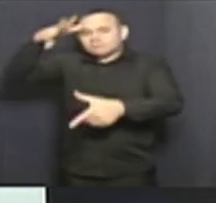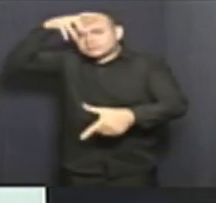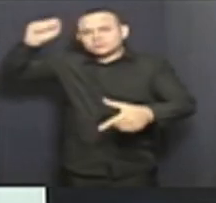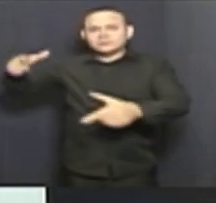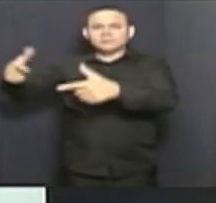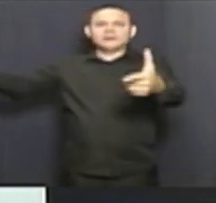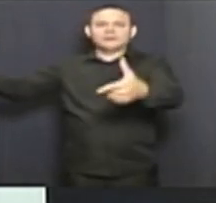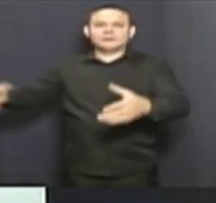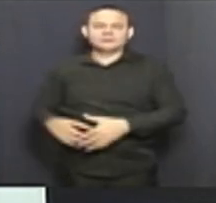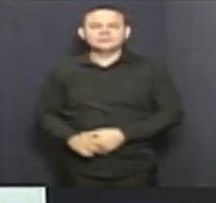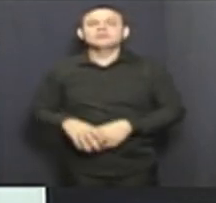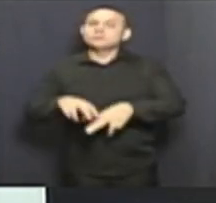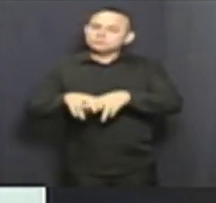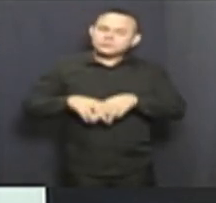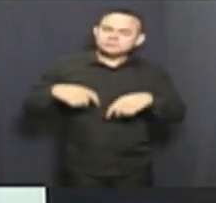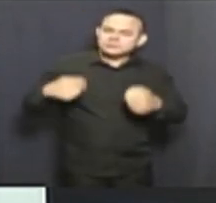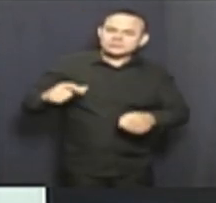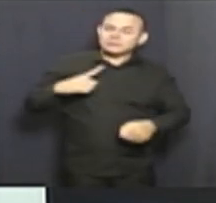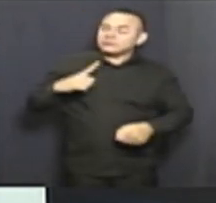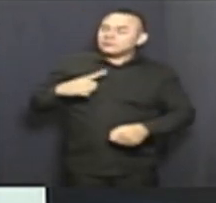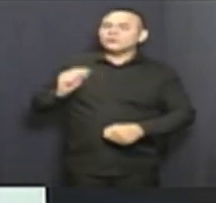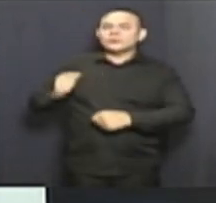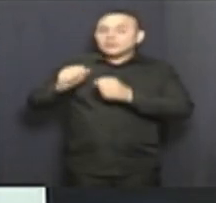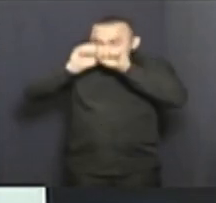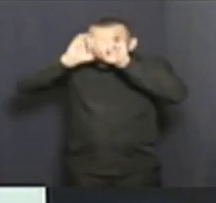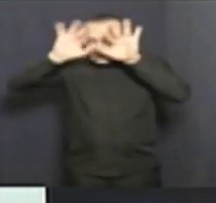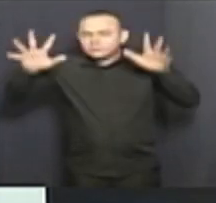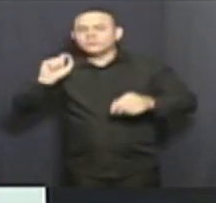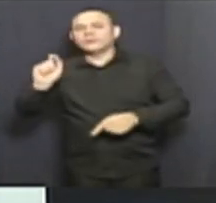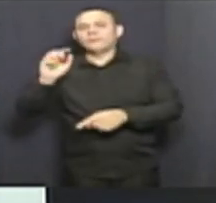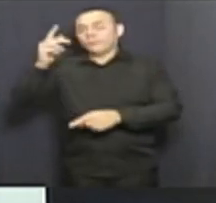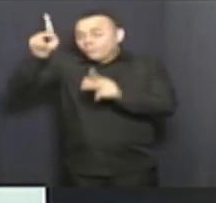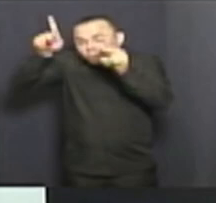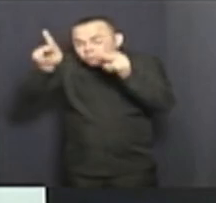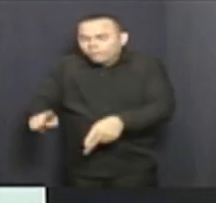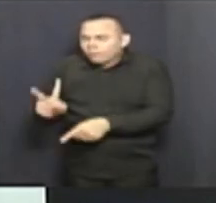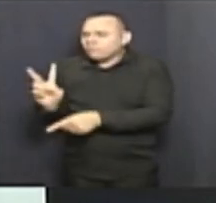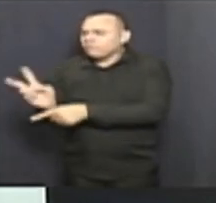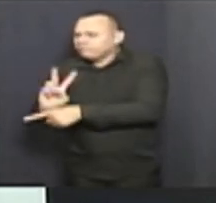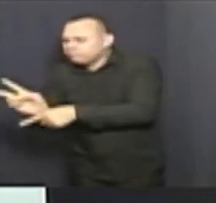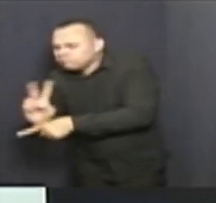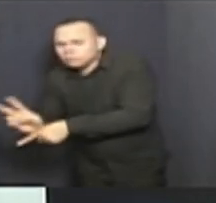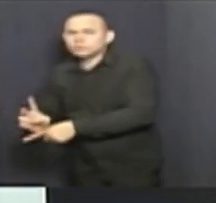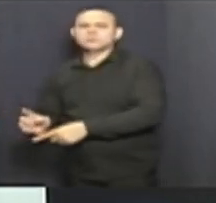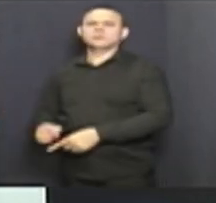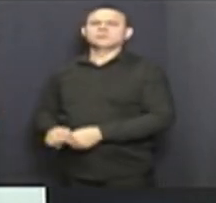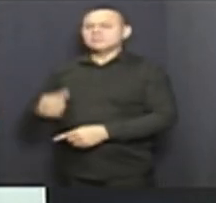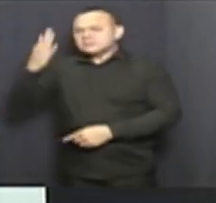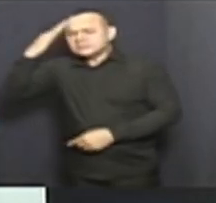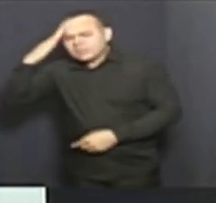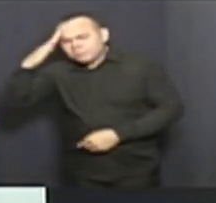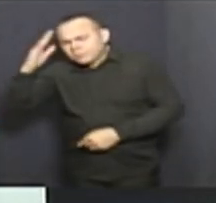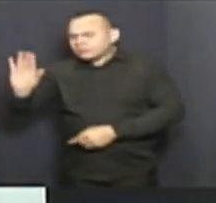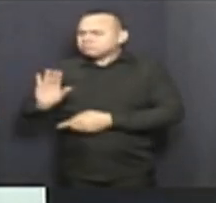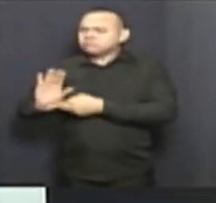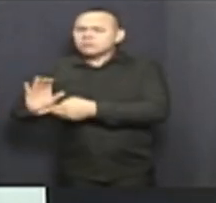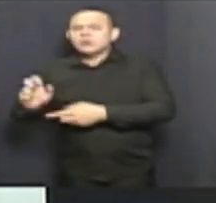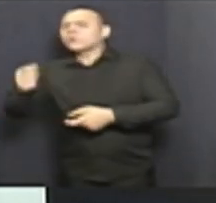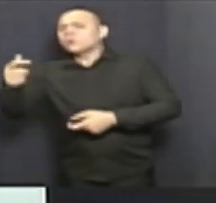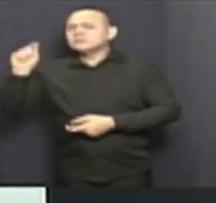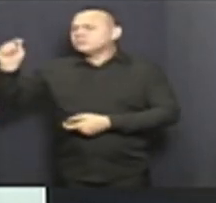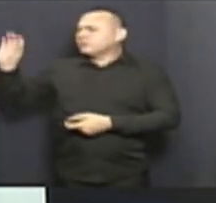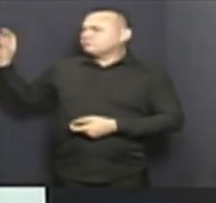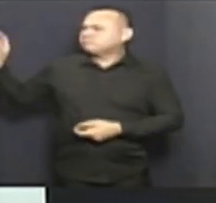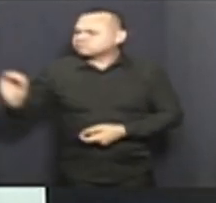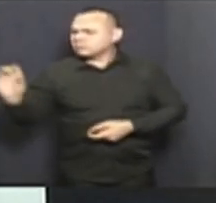transparência com o povo fiscalizando trazendo a população para compreender e entender quanto que você arrecada quanto como o estado arrecada e para onde